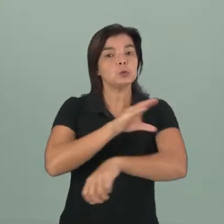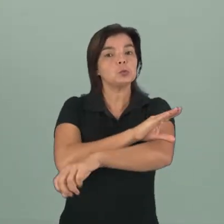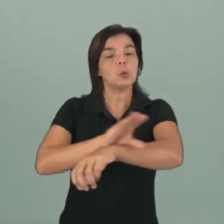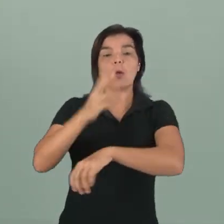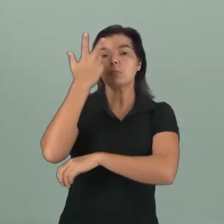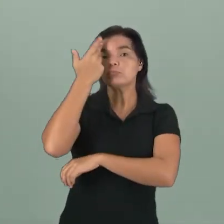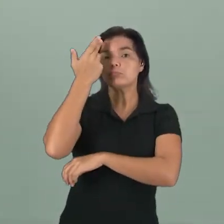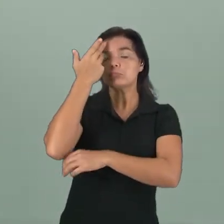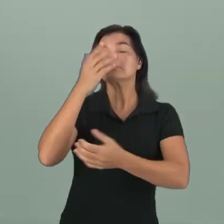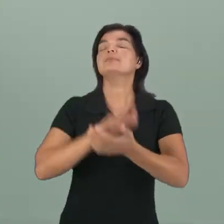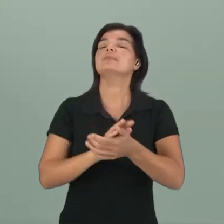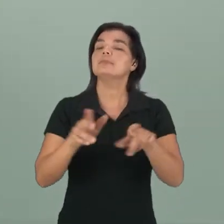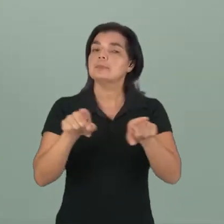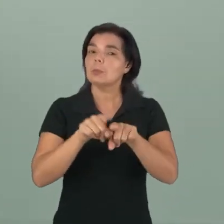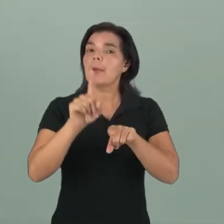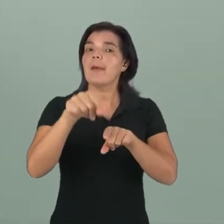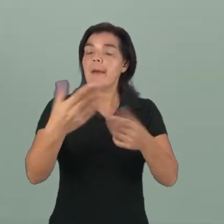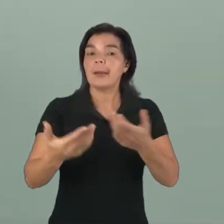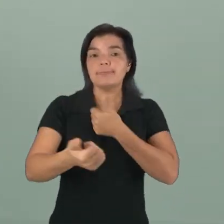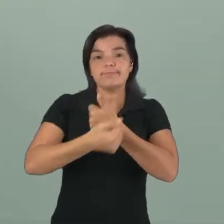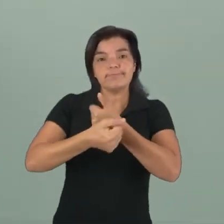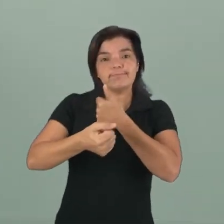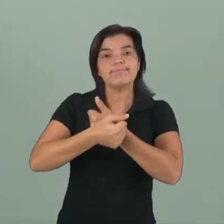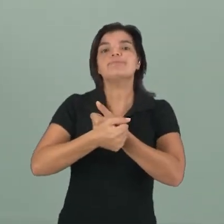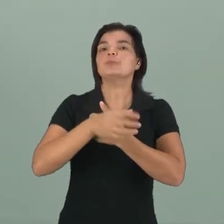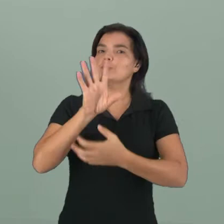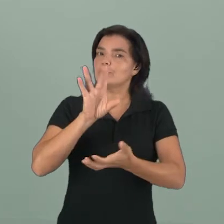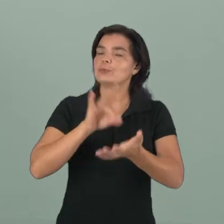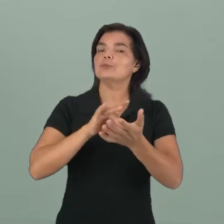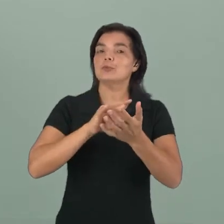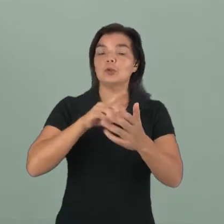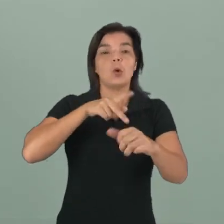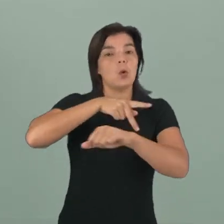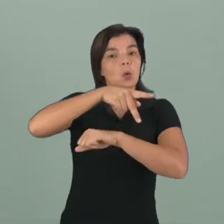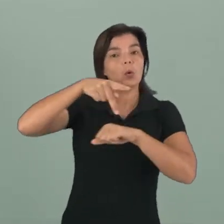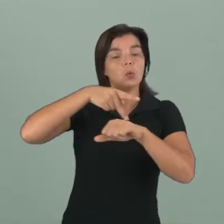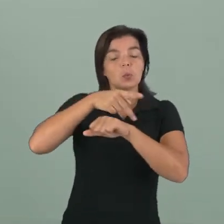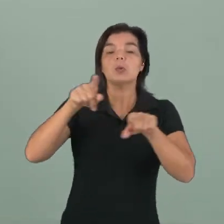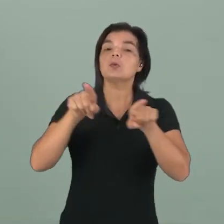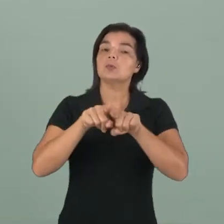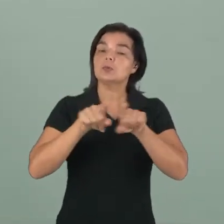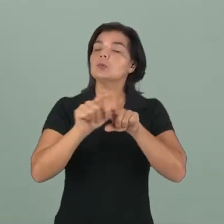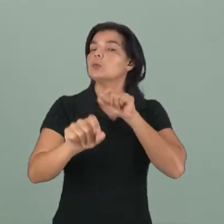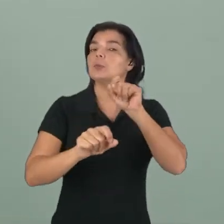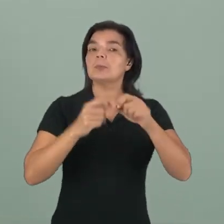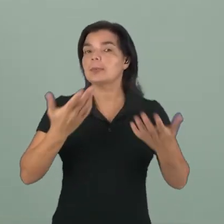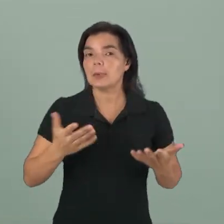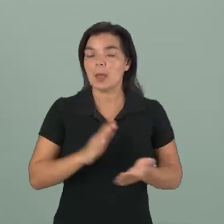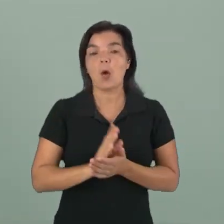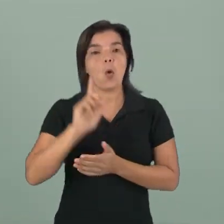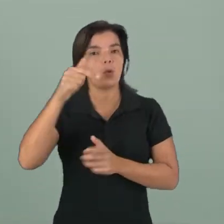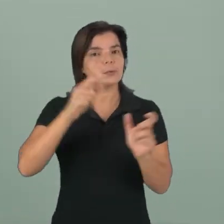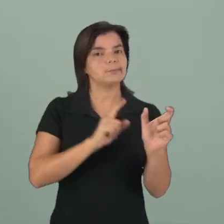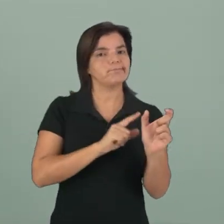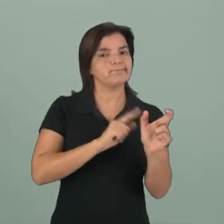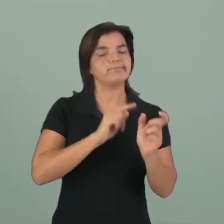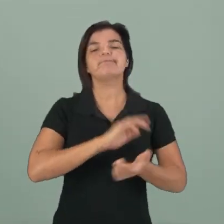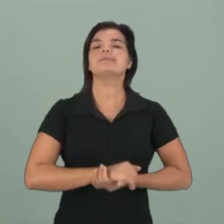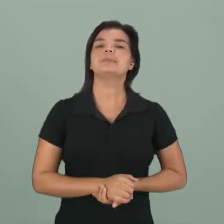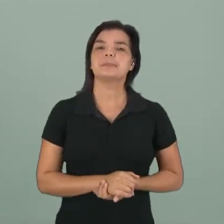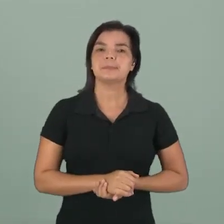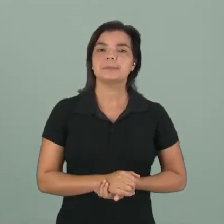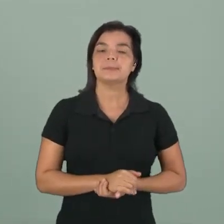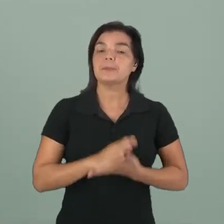essa questão da cultura também é uma coisa que aproxima muito, os países e traz com isso outros termos,